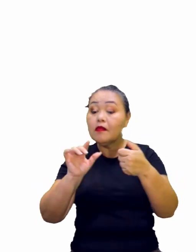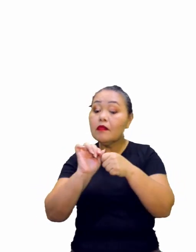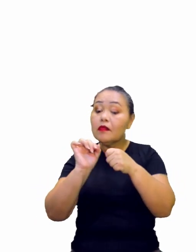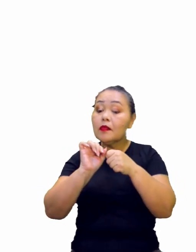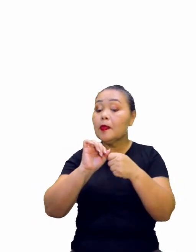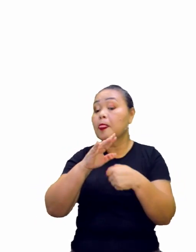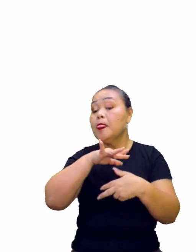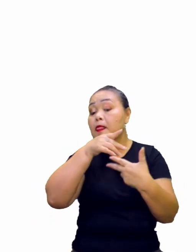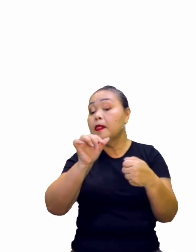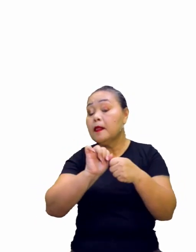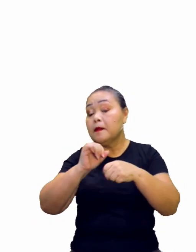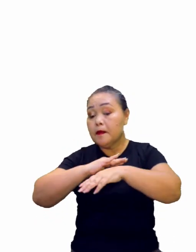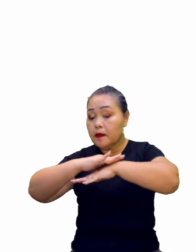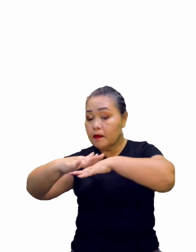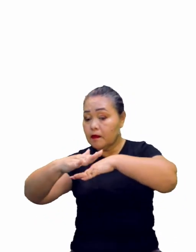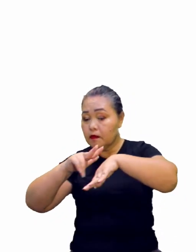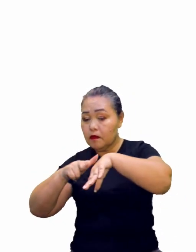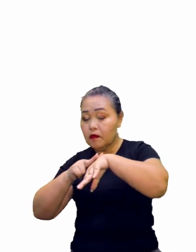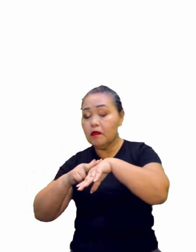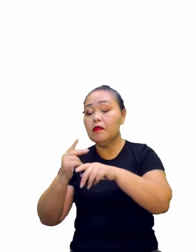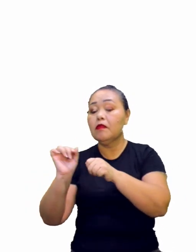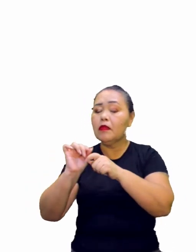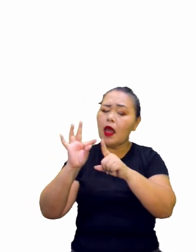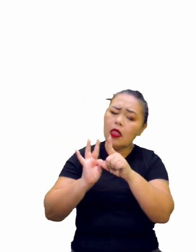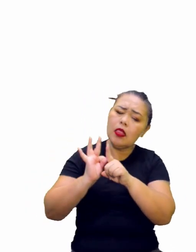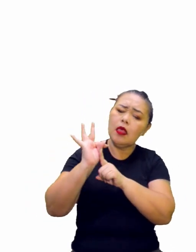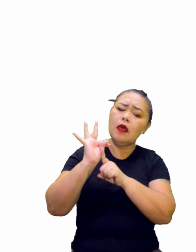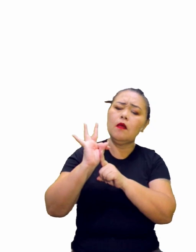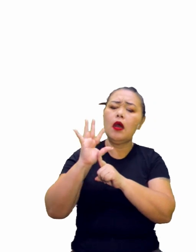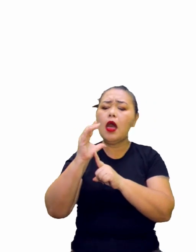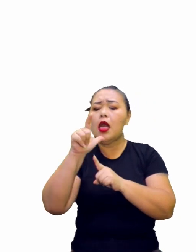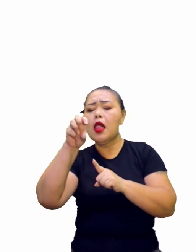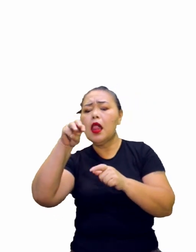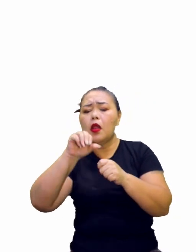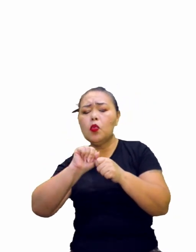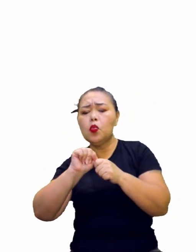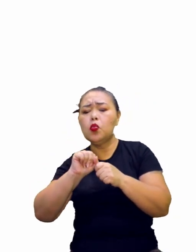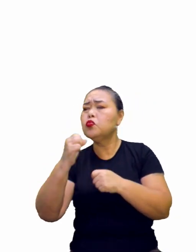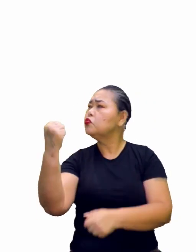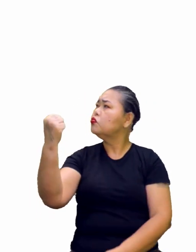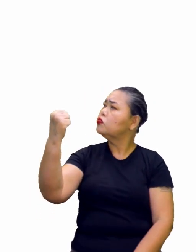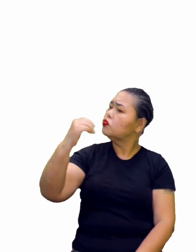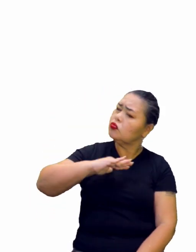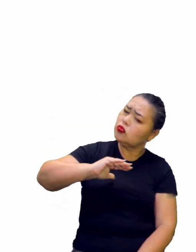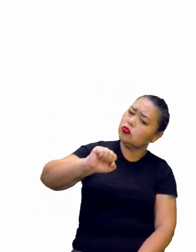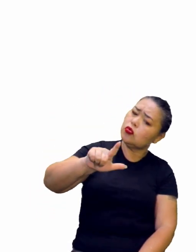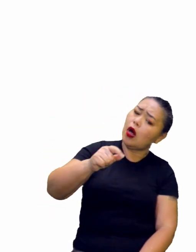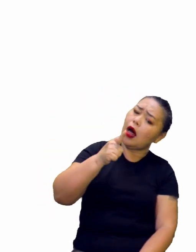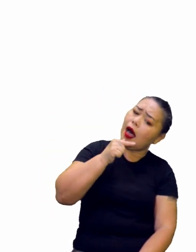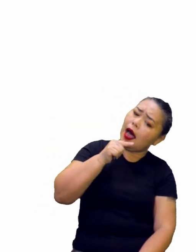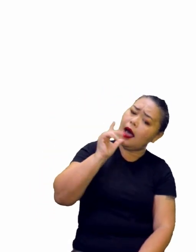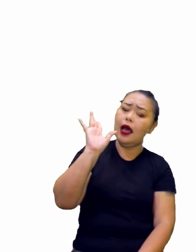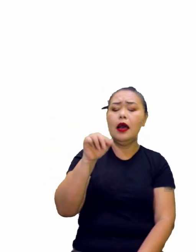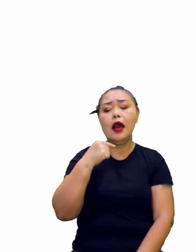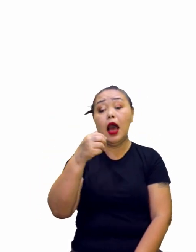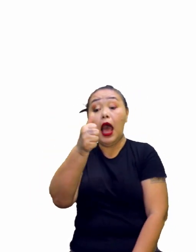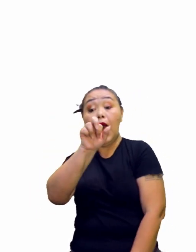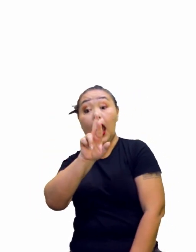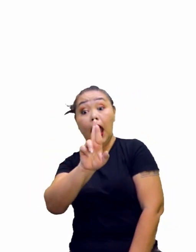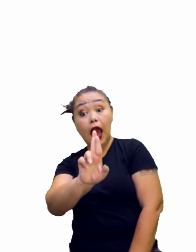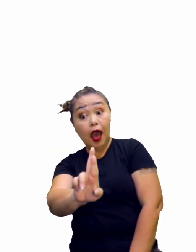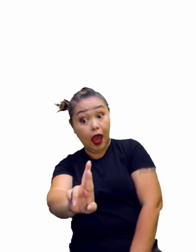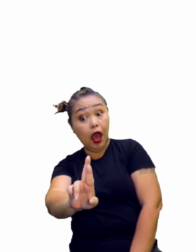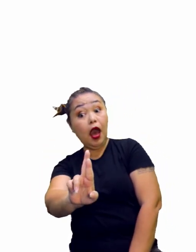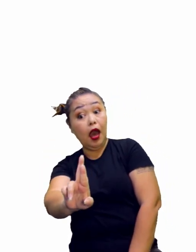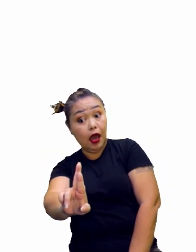fatores abióticos, temperatura, clima, solo, água,